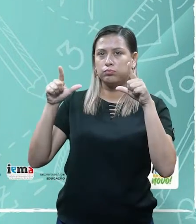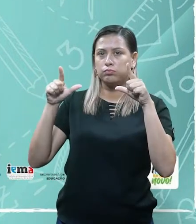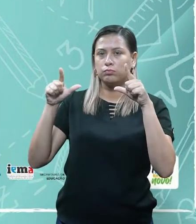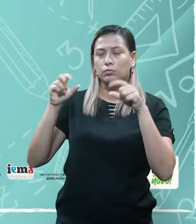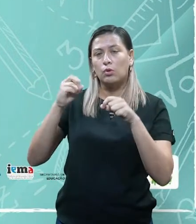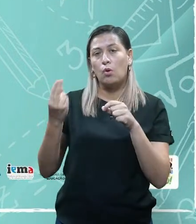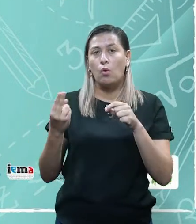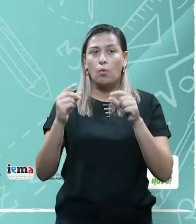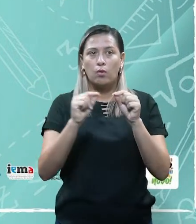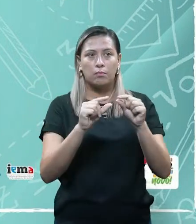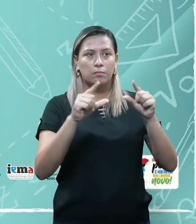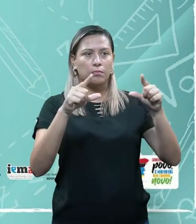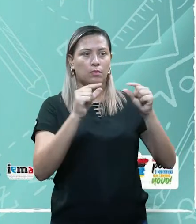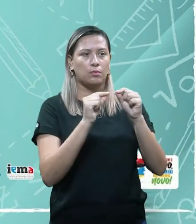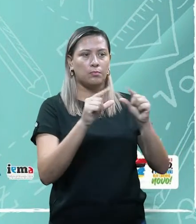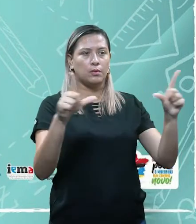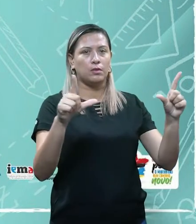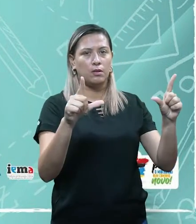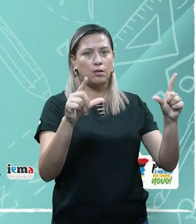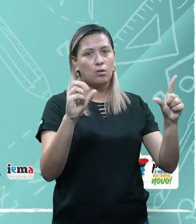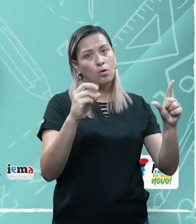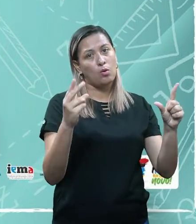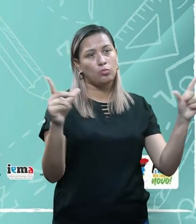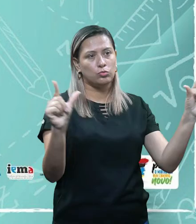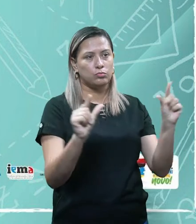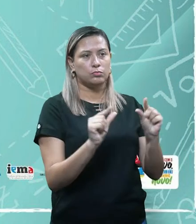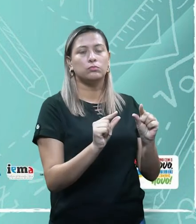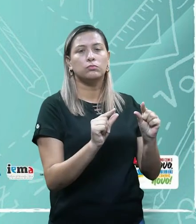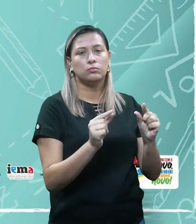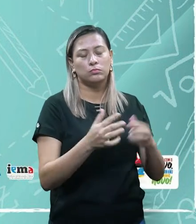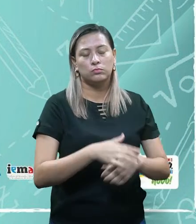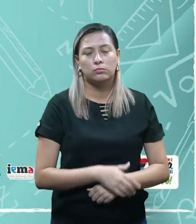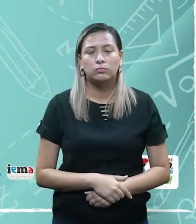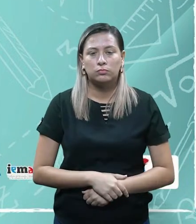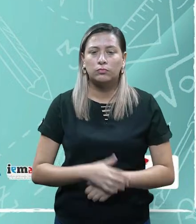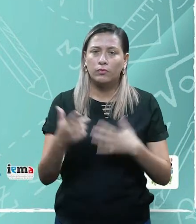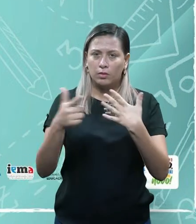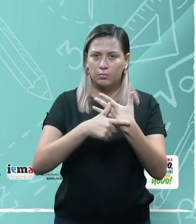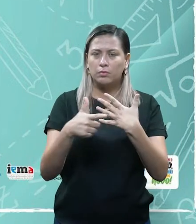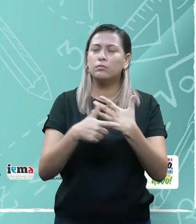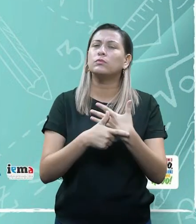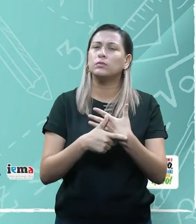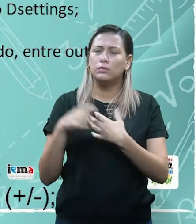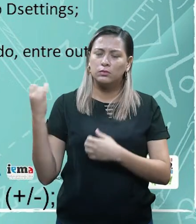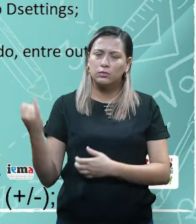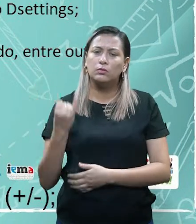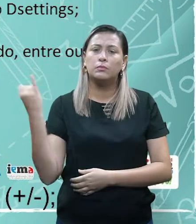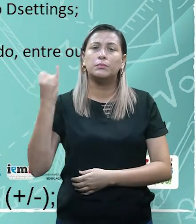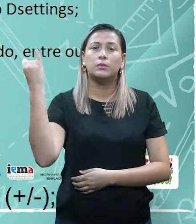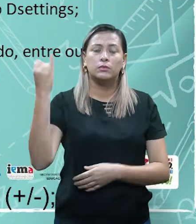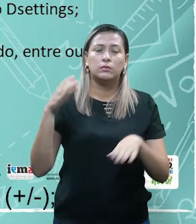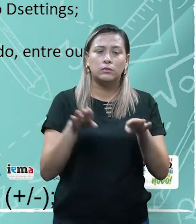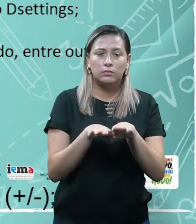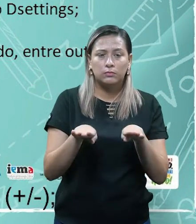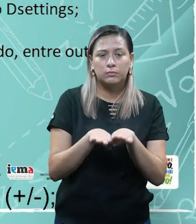ou diminuir, tá? E algumas outras funcionalidades importantes aí também.